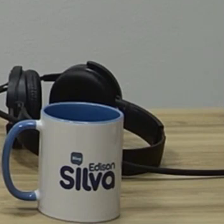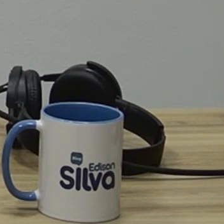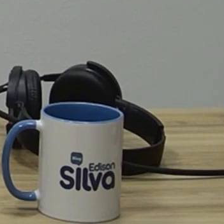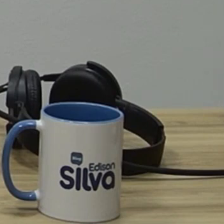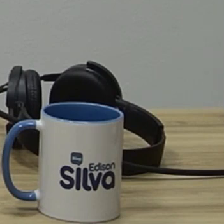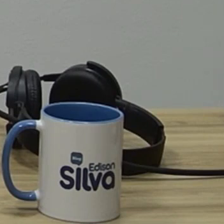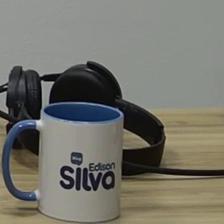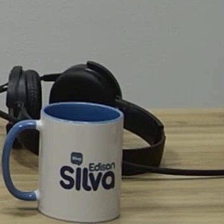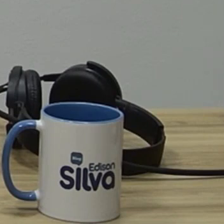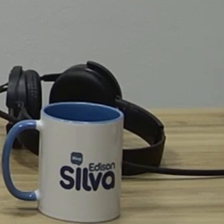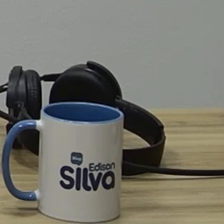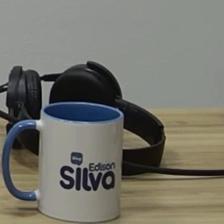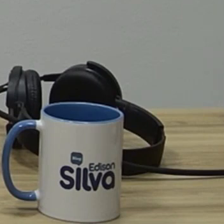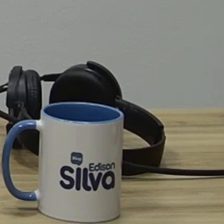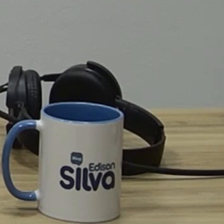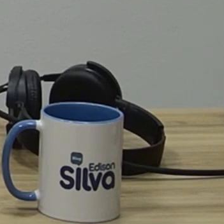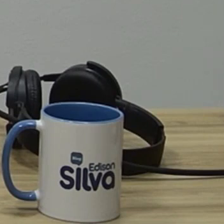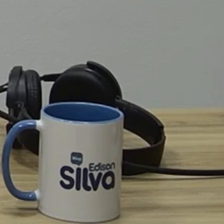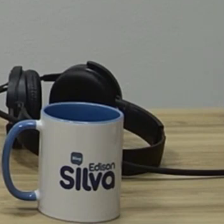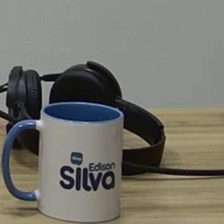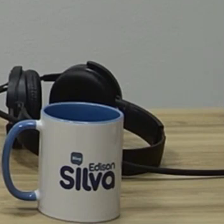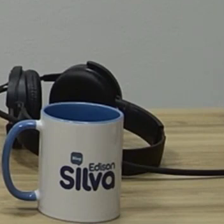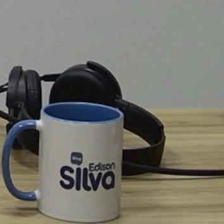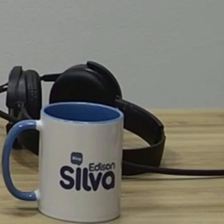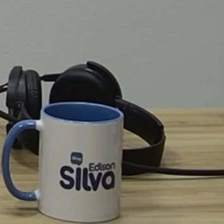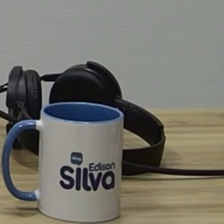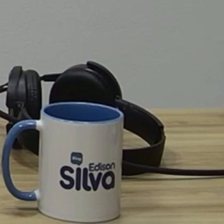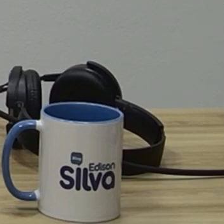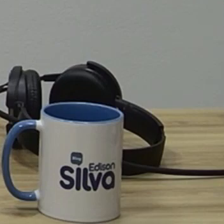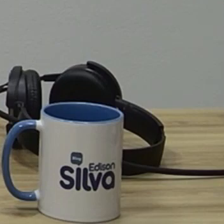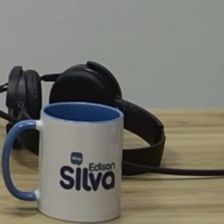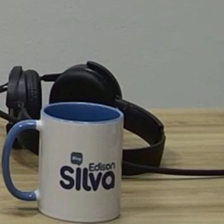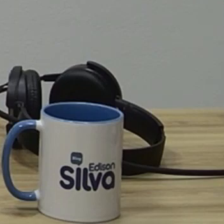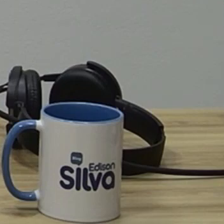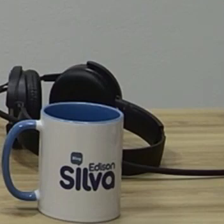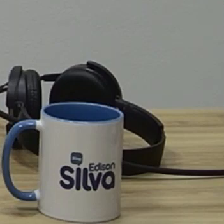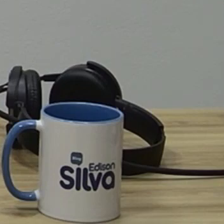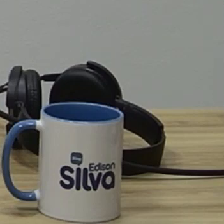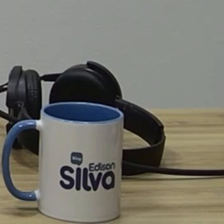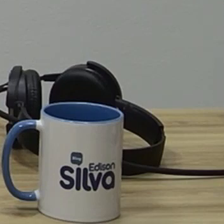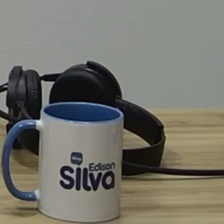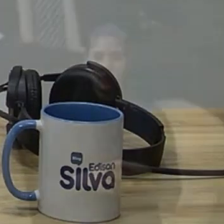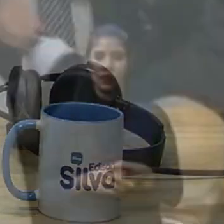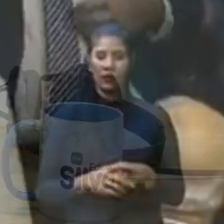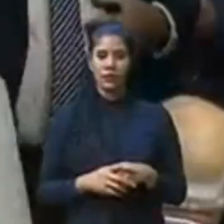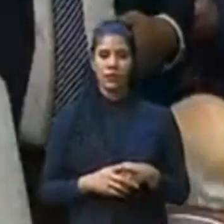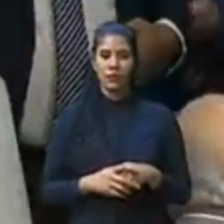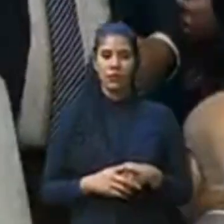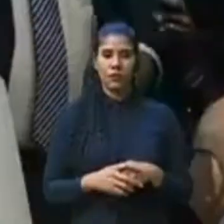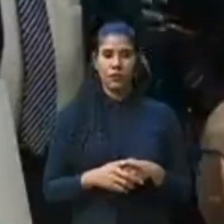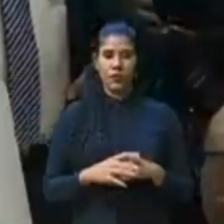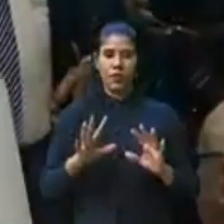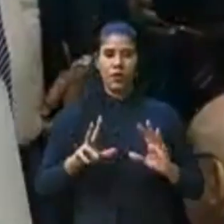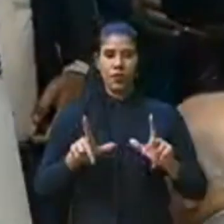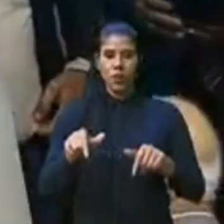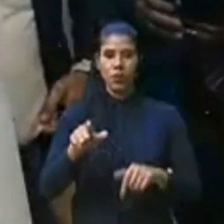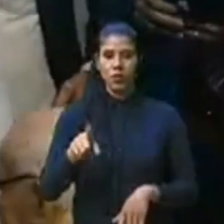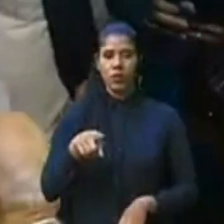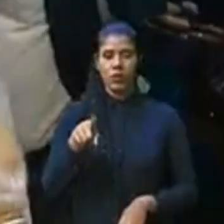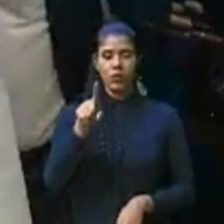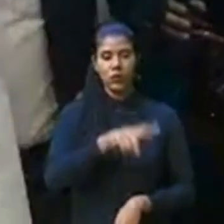delas depois do pronunciamento de Moésio, que publicamos agora. Senhores parlamentares,